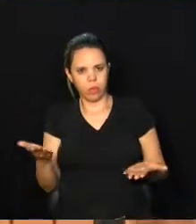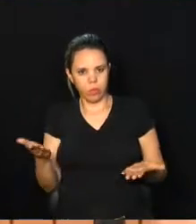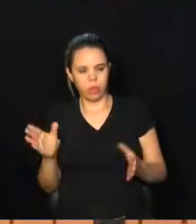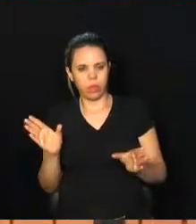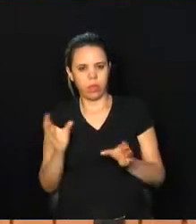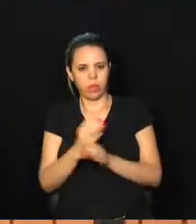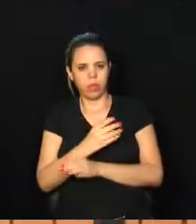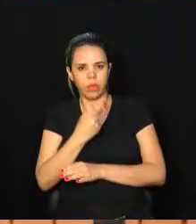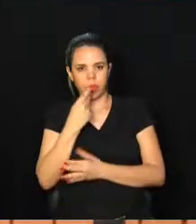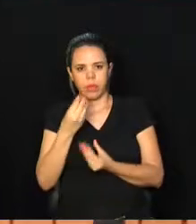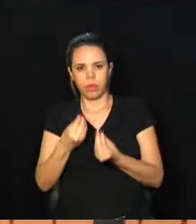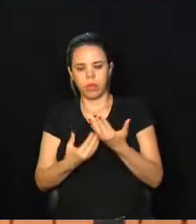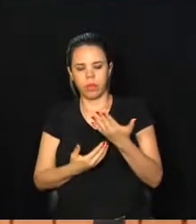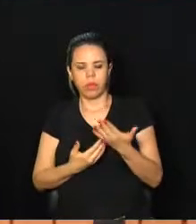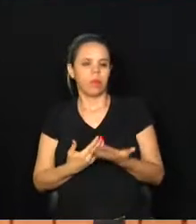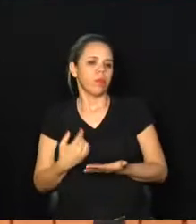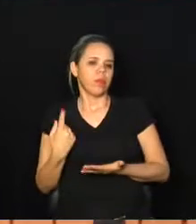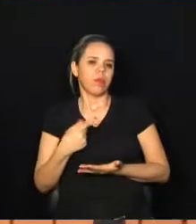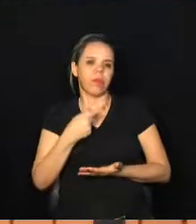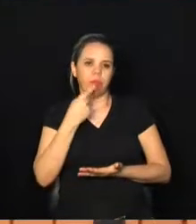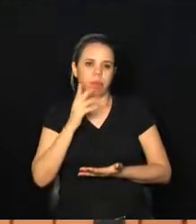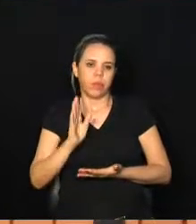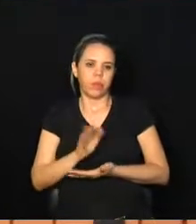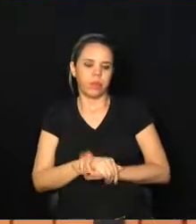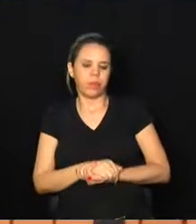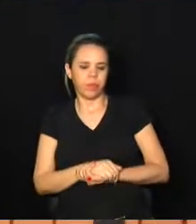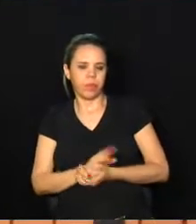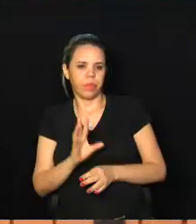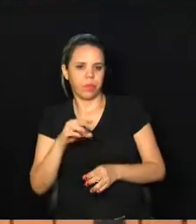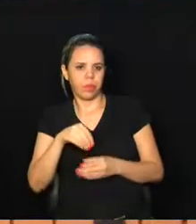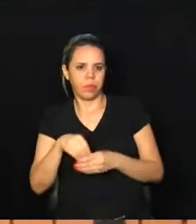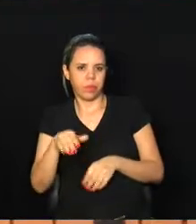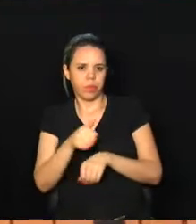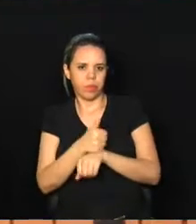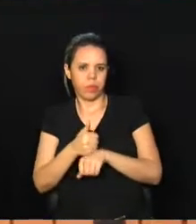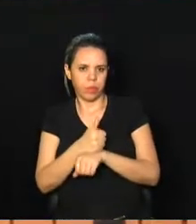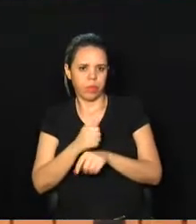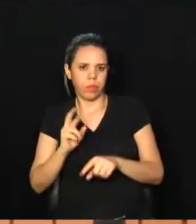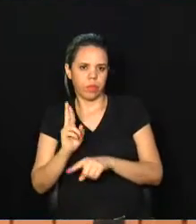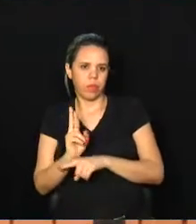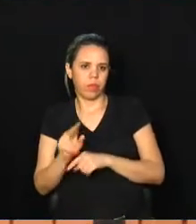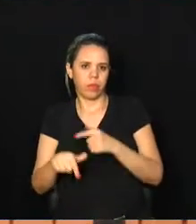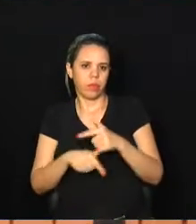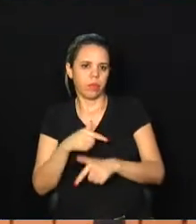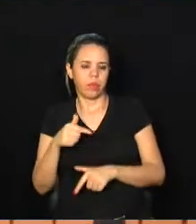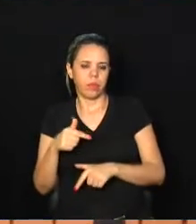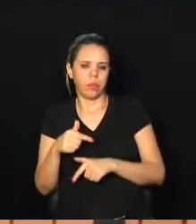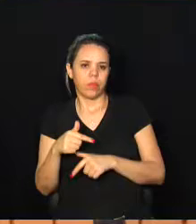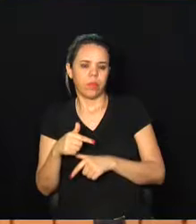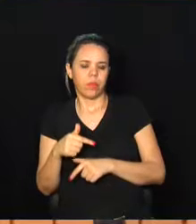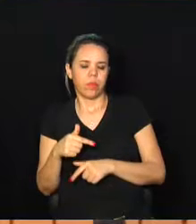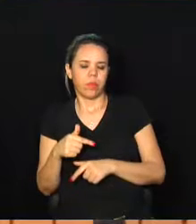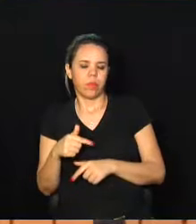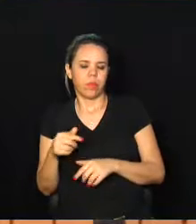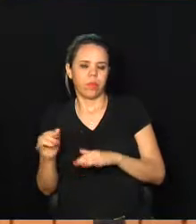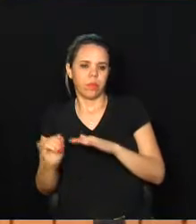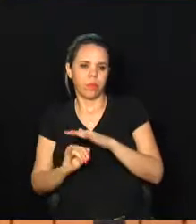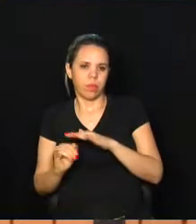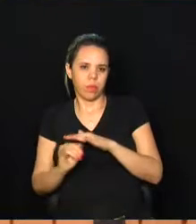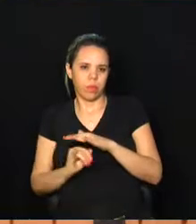completou bastante o que a gente falou. Dentro da área que eu represento, o Sinduscom,